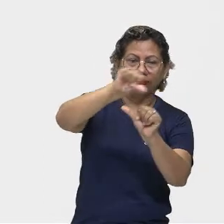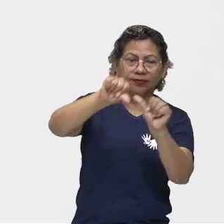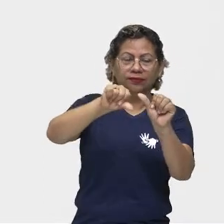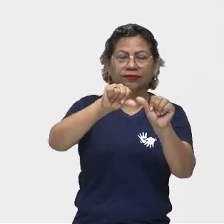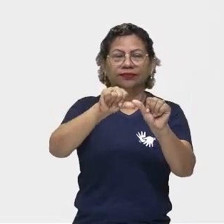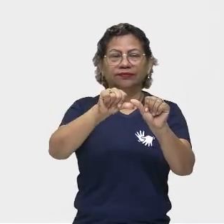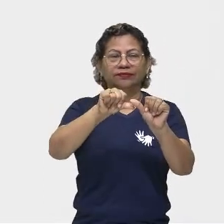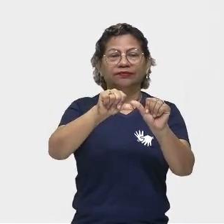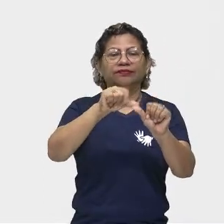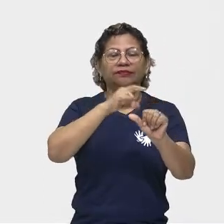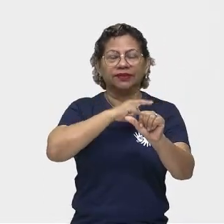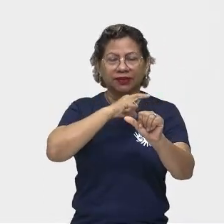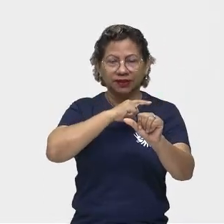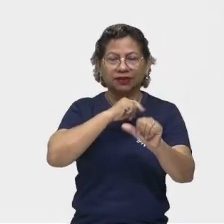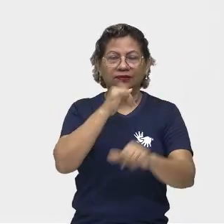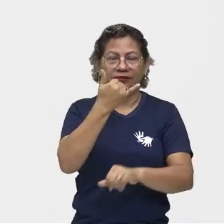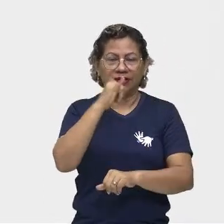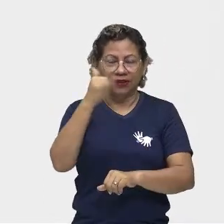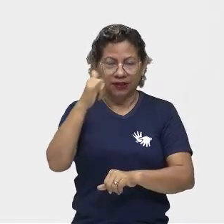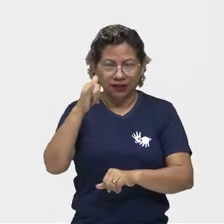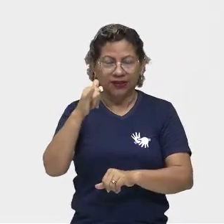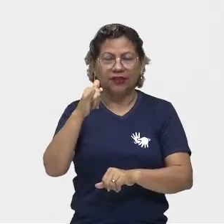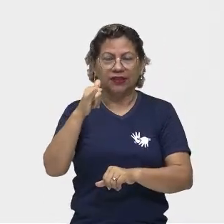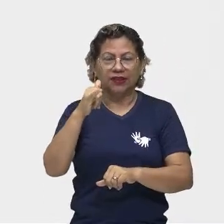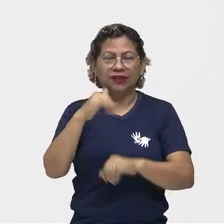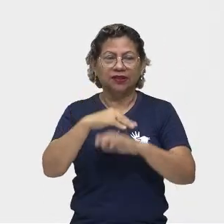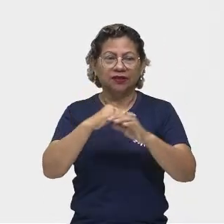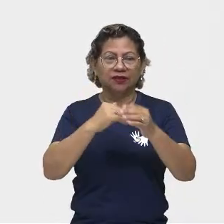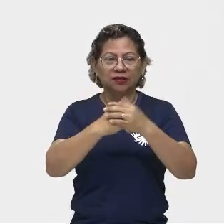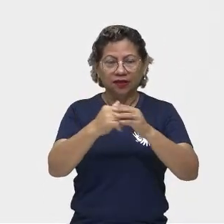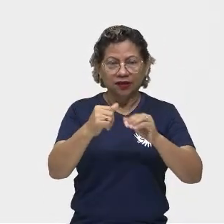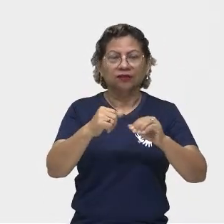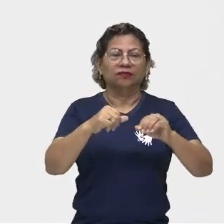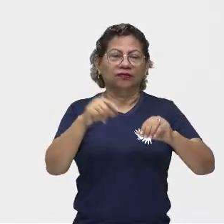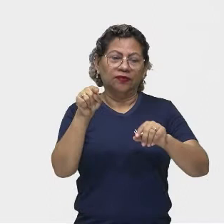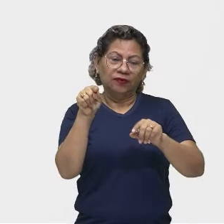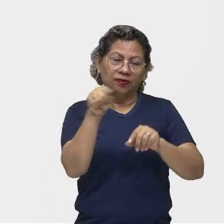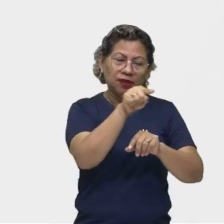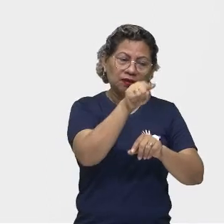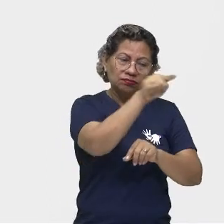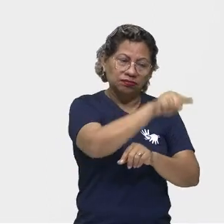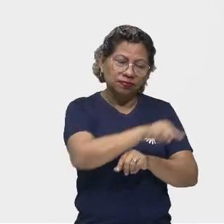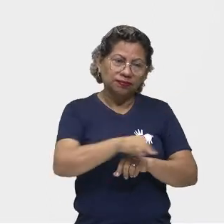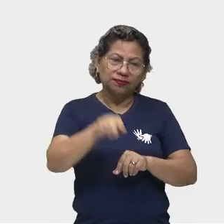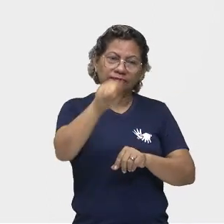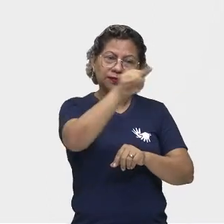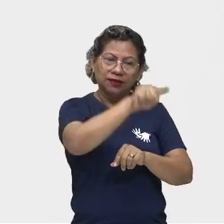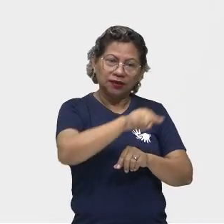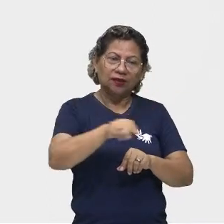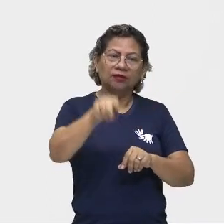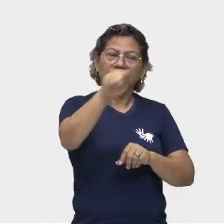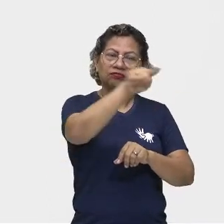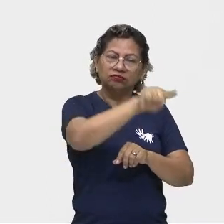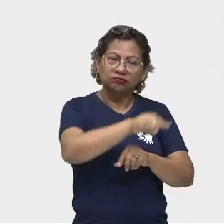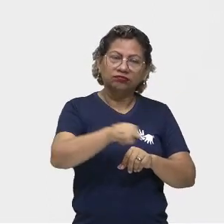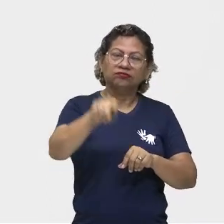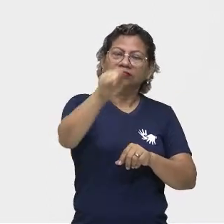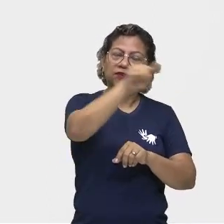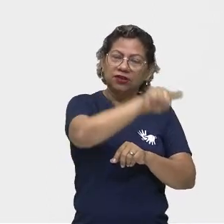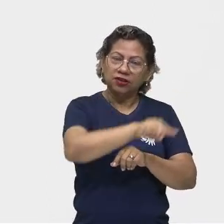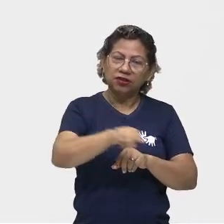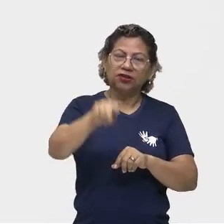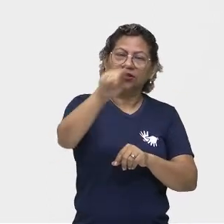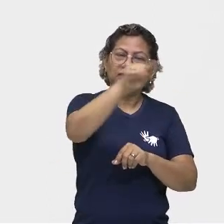energia mecânica, porque essa roda aqui, ó, essa roda ela vai